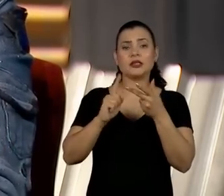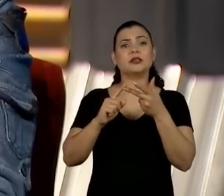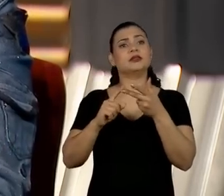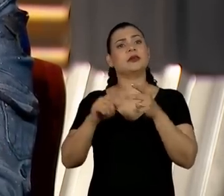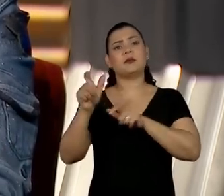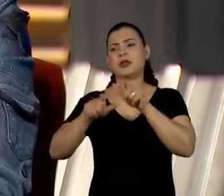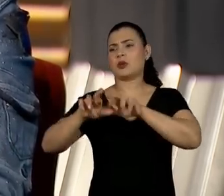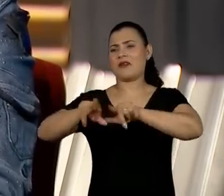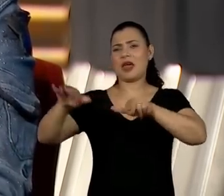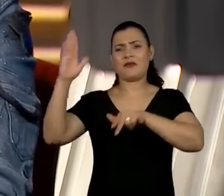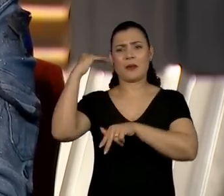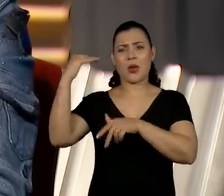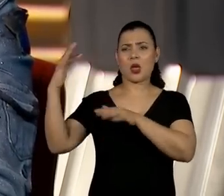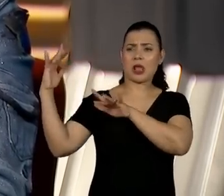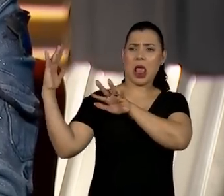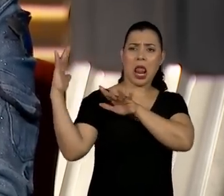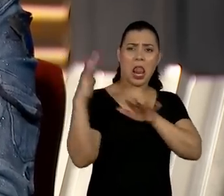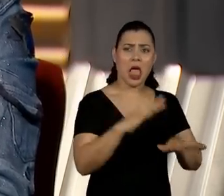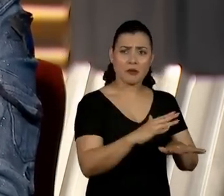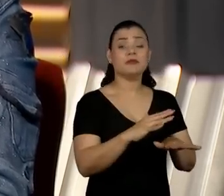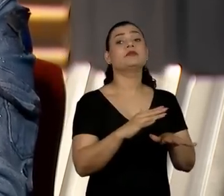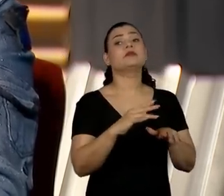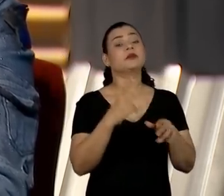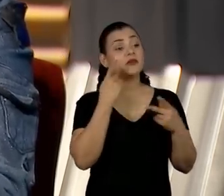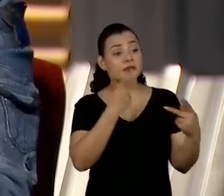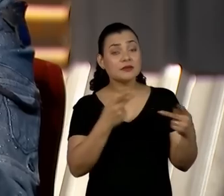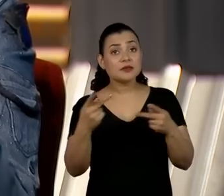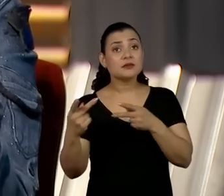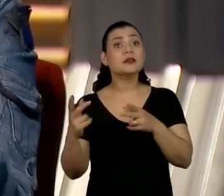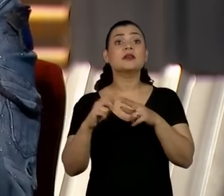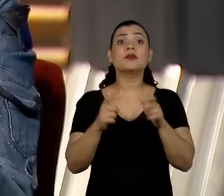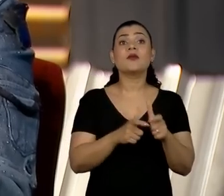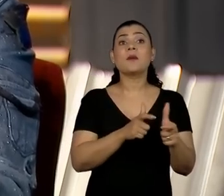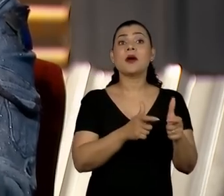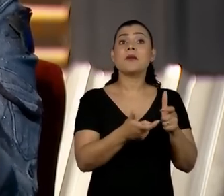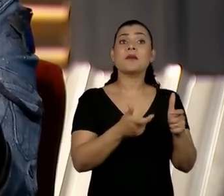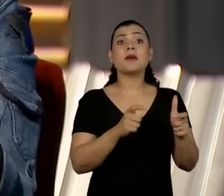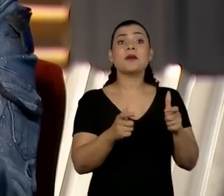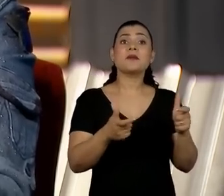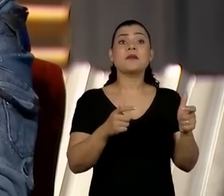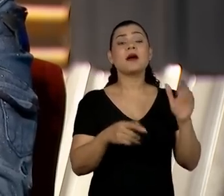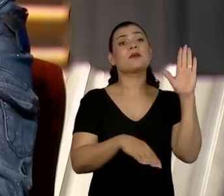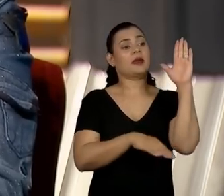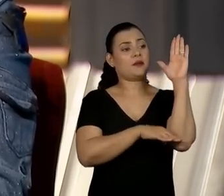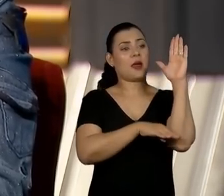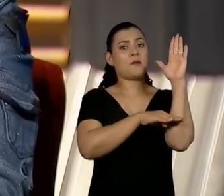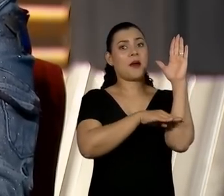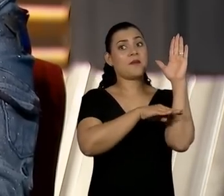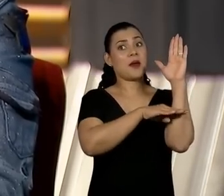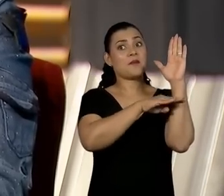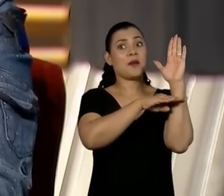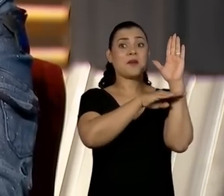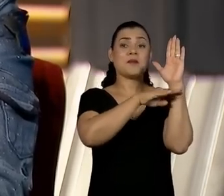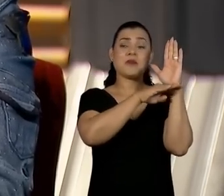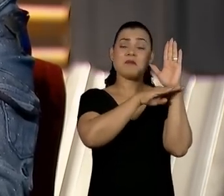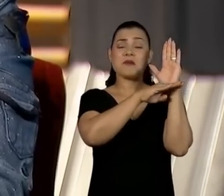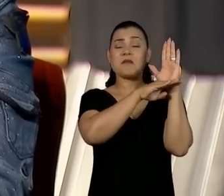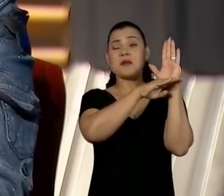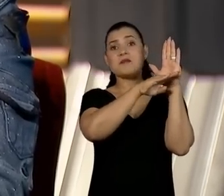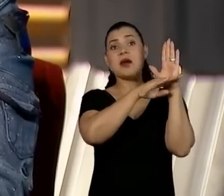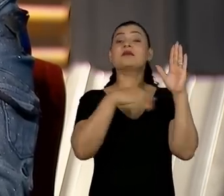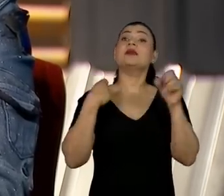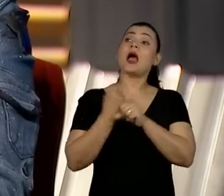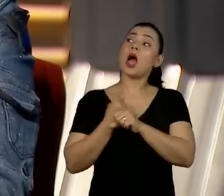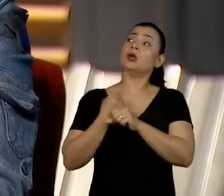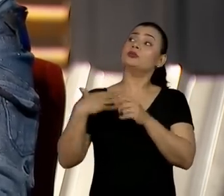food de fora e acabou que a gente foi crescendo nessa lista foi acontecendo e alguns anos a